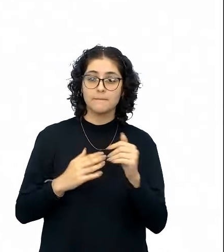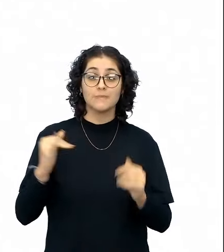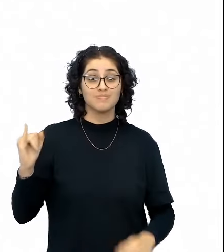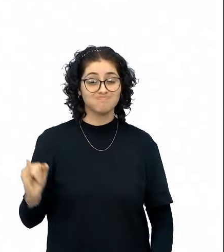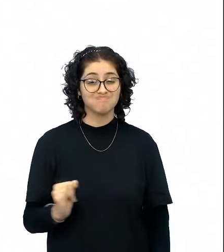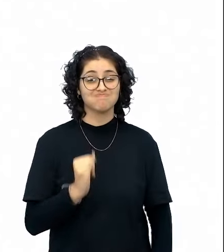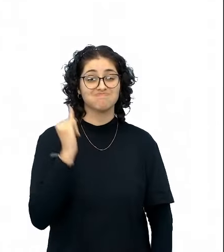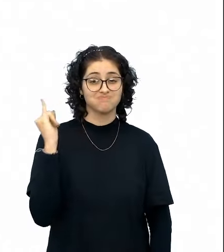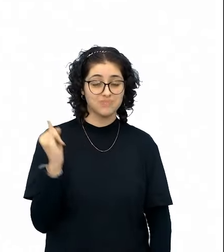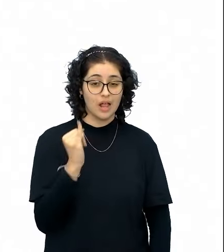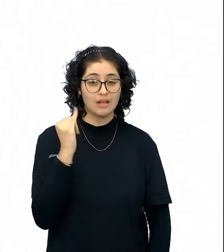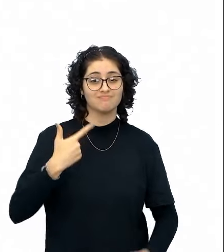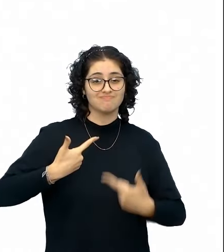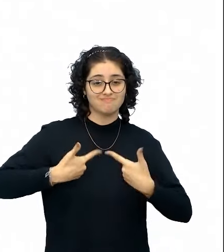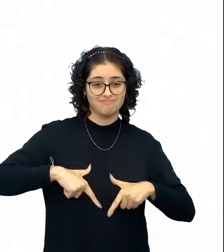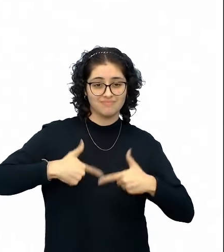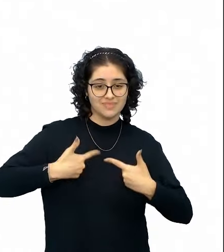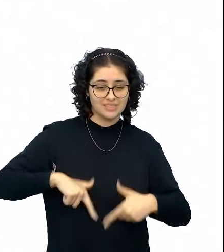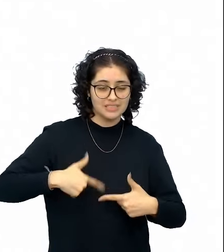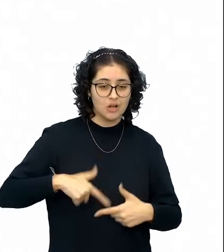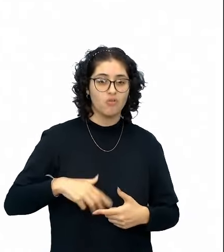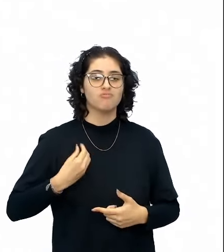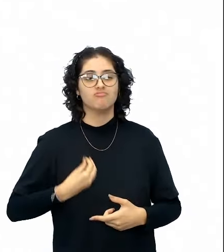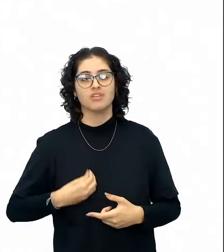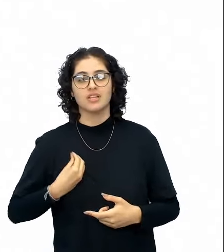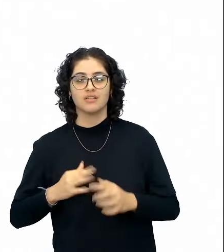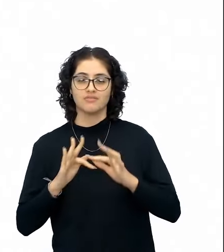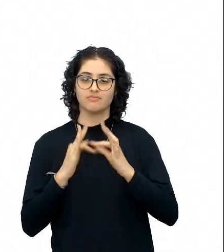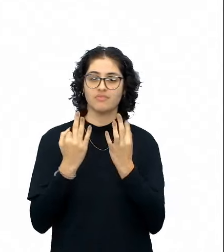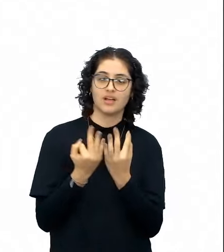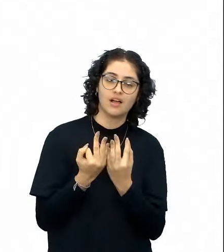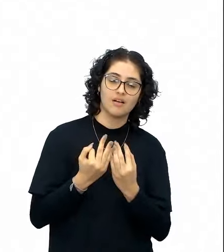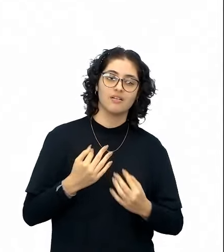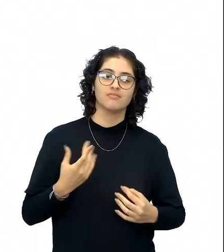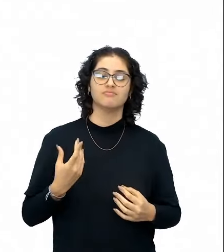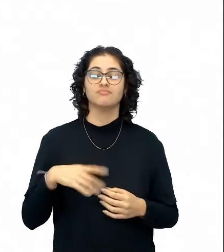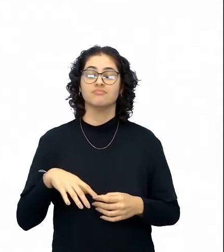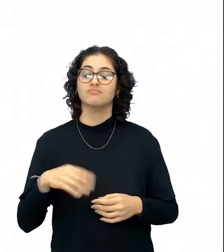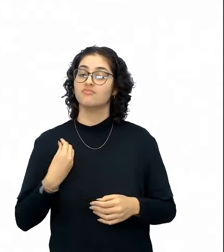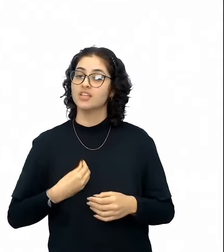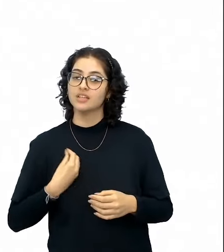exigida no mercado de trabalho, na vida familiar, na vida social,